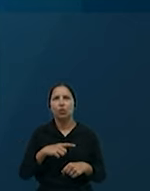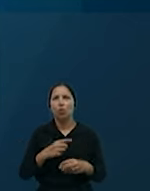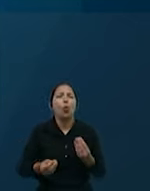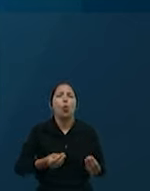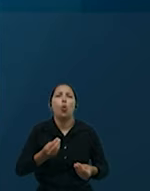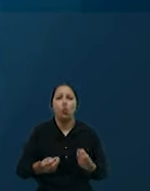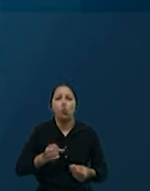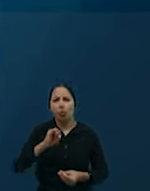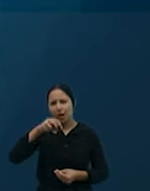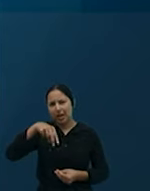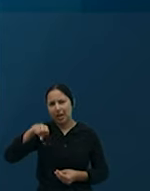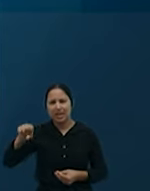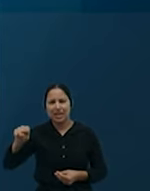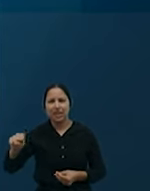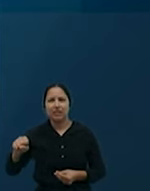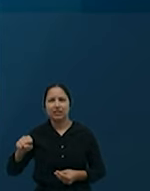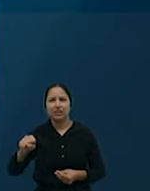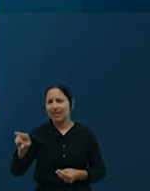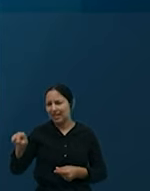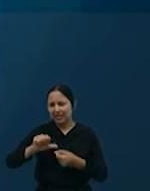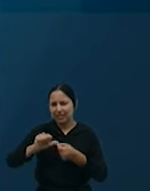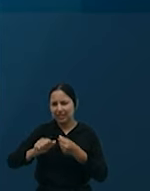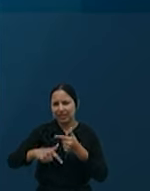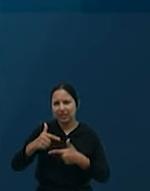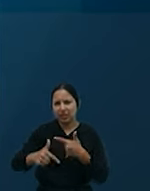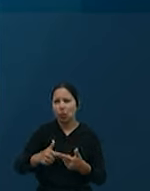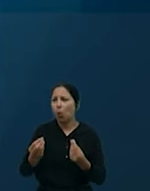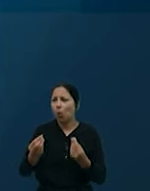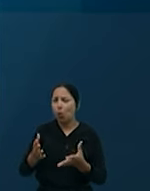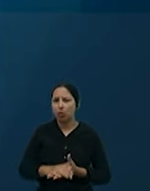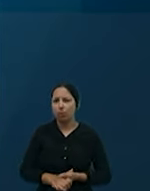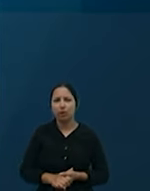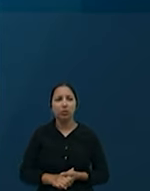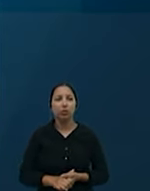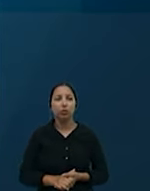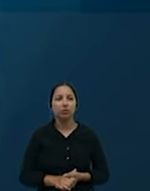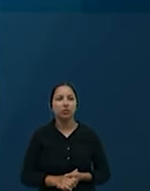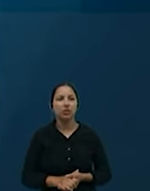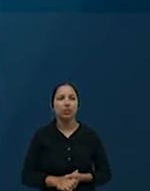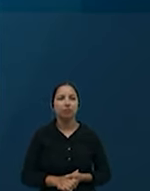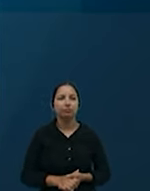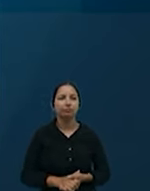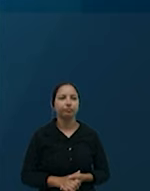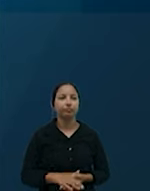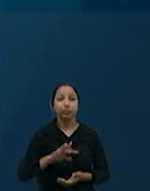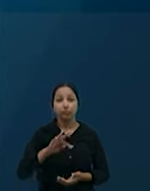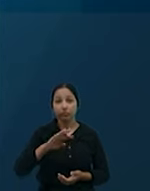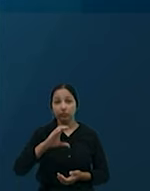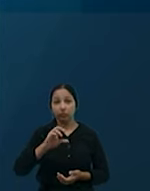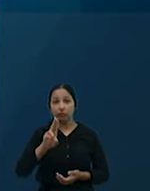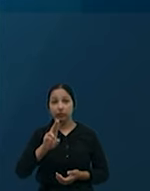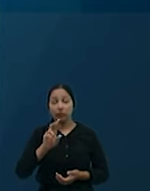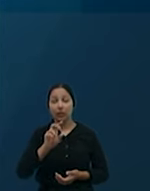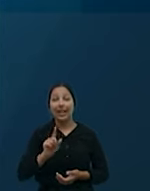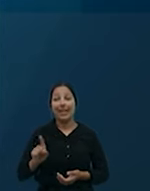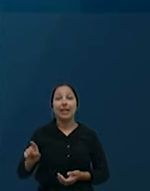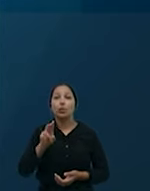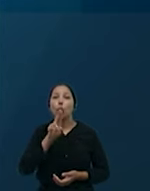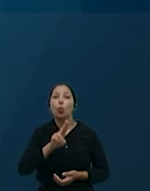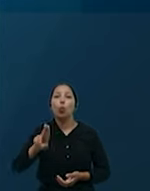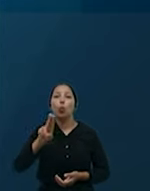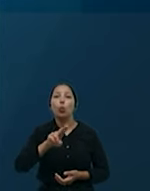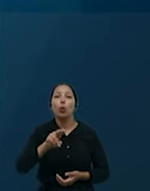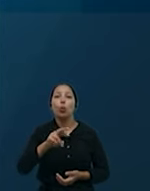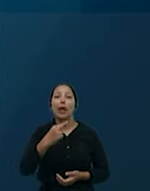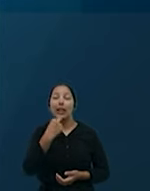exigência. Não sou eu que estou dizendo, Tribunal de Contas da União. Utiliza linguagem inadequada. A maioria dos